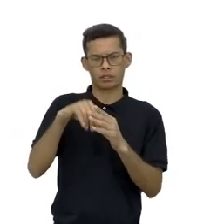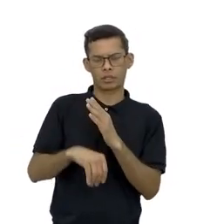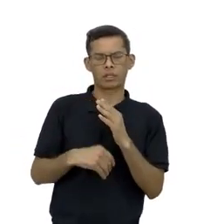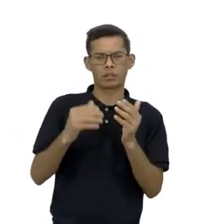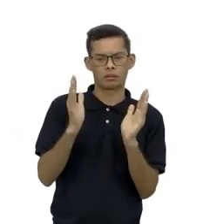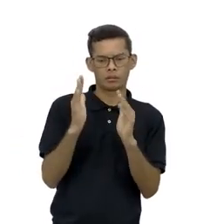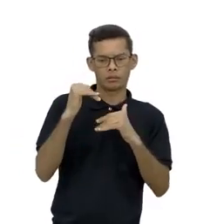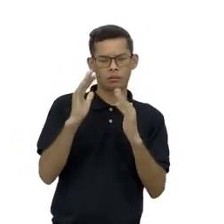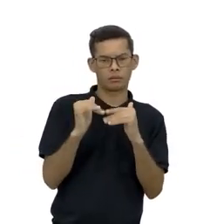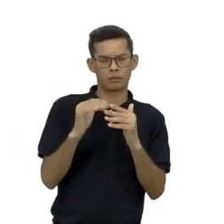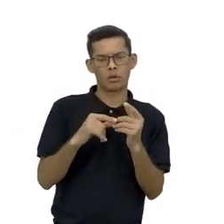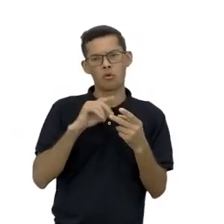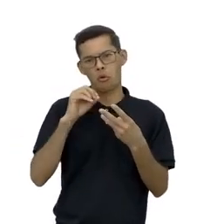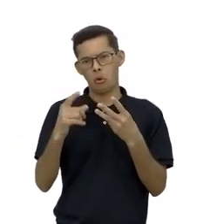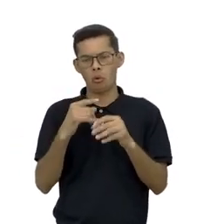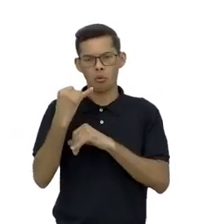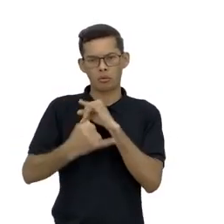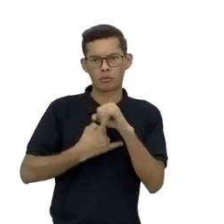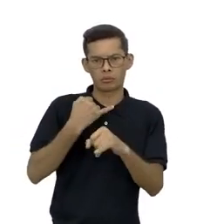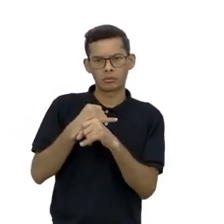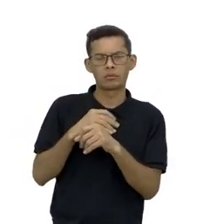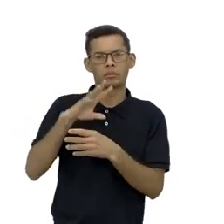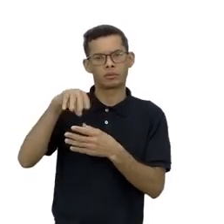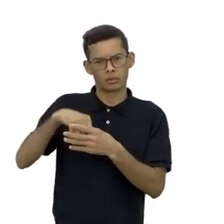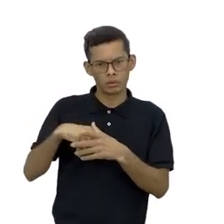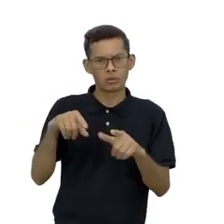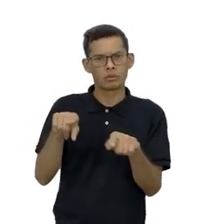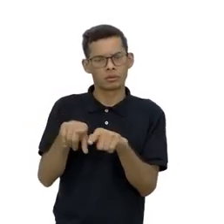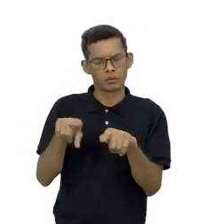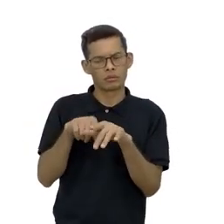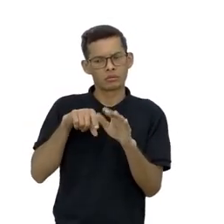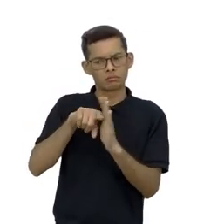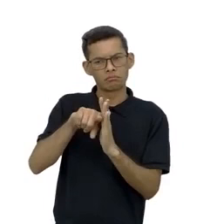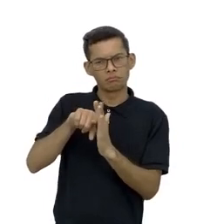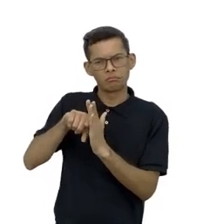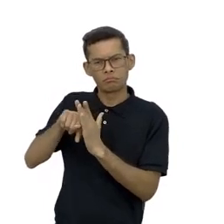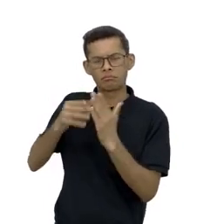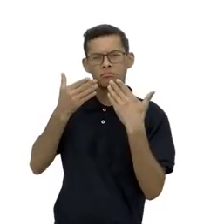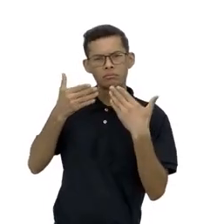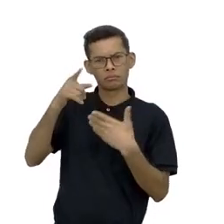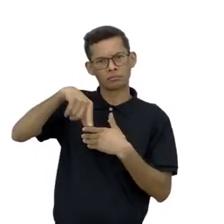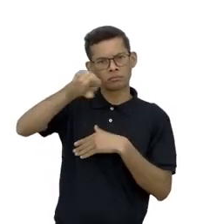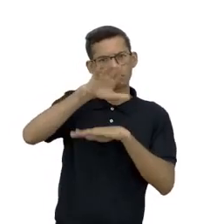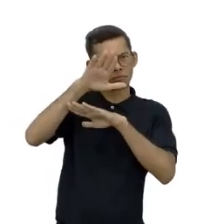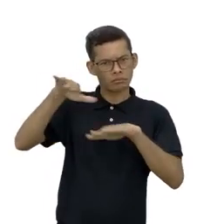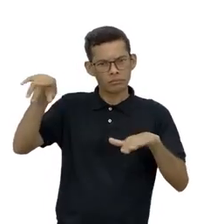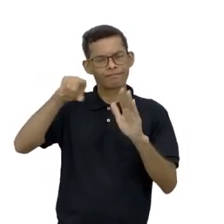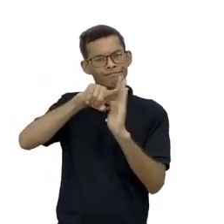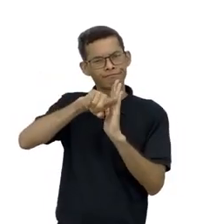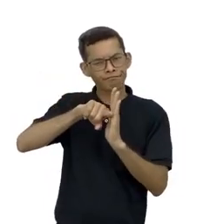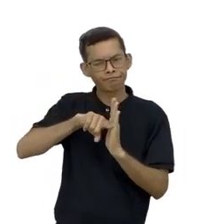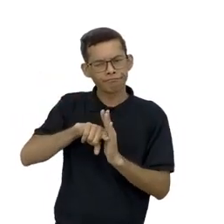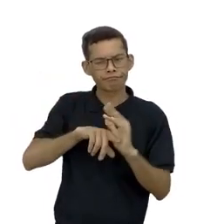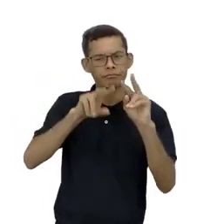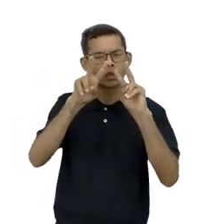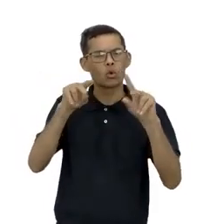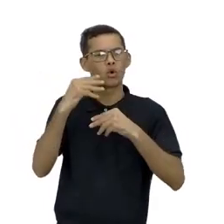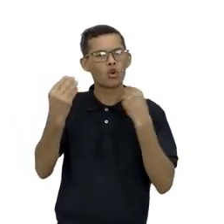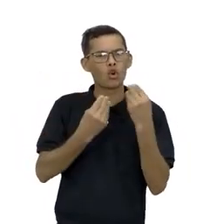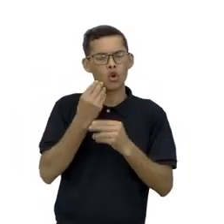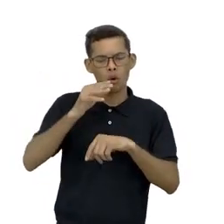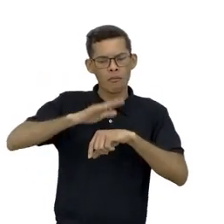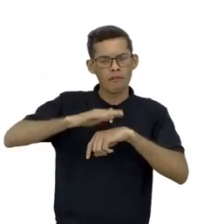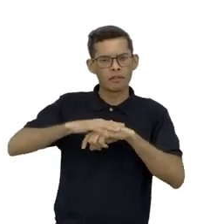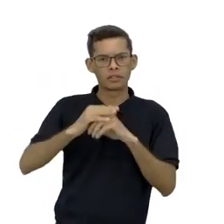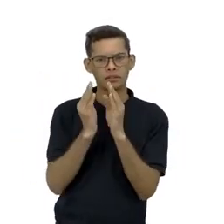fazer buscas na internet. Podemos solicitar que os estudantes procurem instruções de como montar